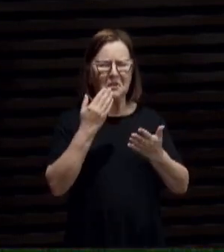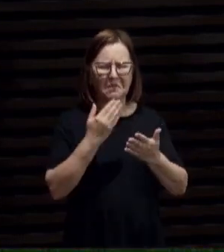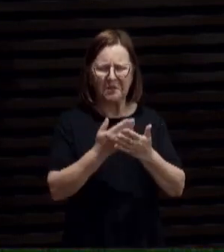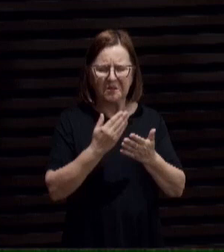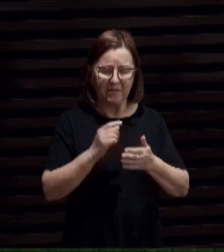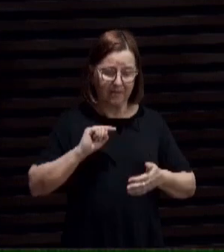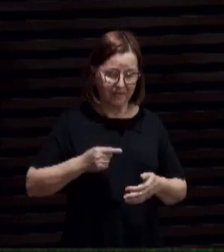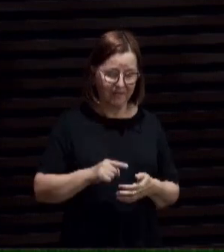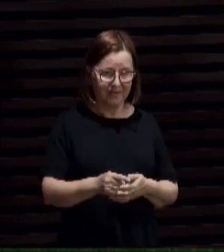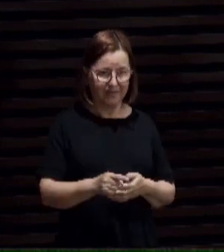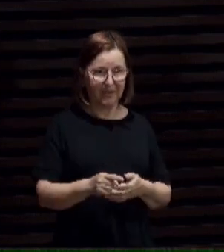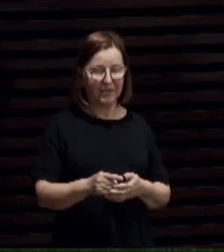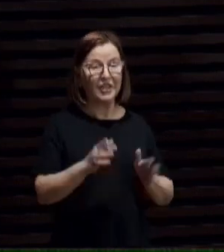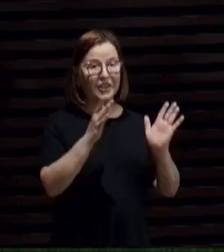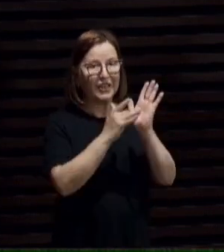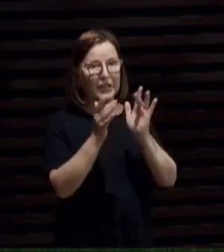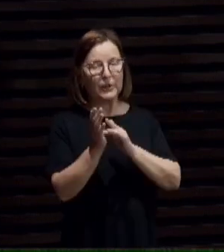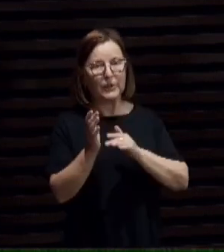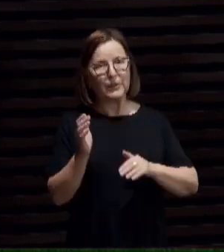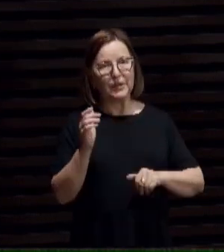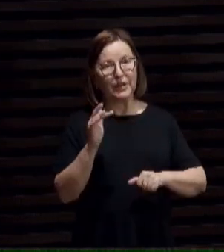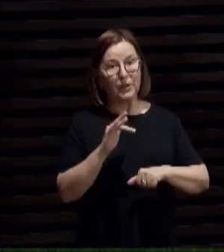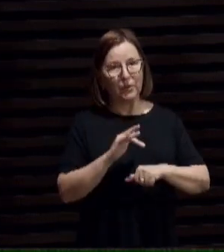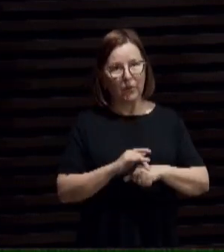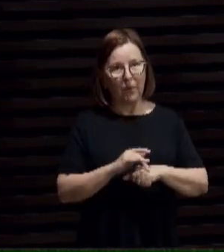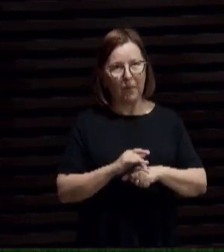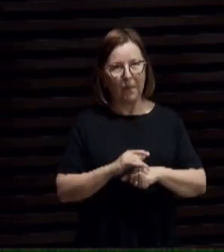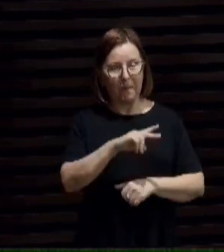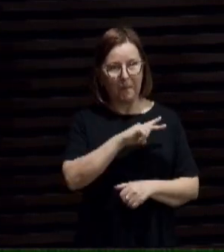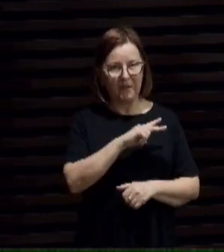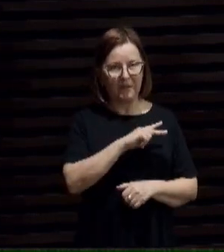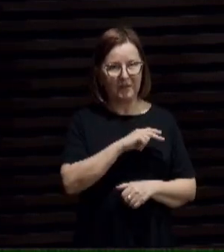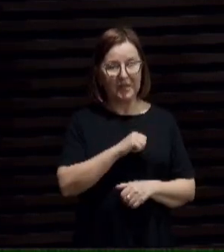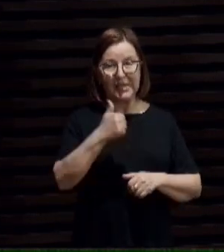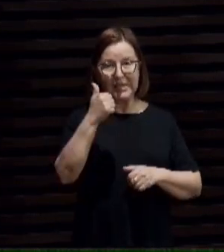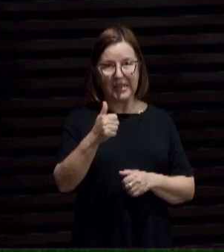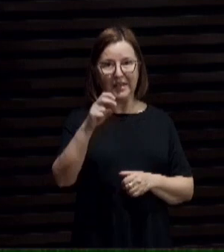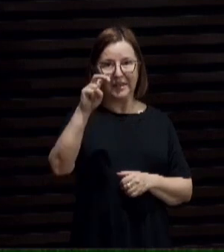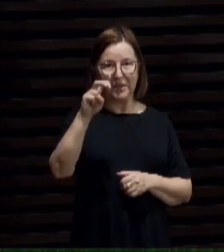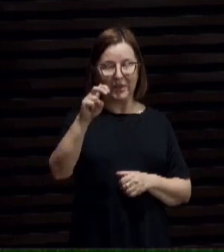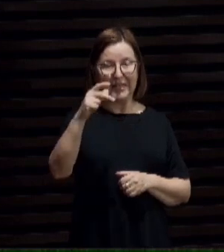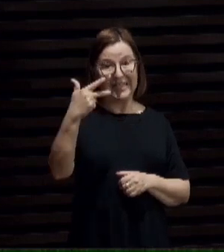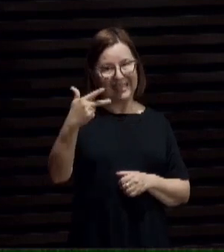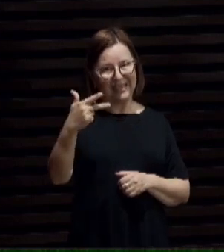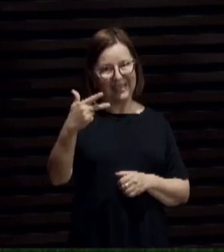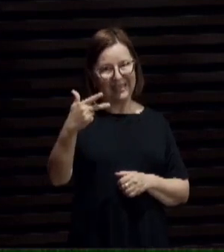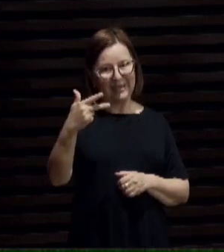minuciosamente, que Jesus tocou pessoalmente em 153